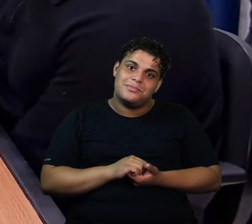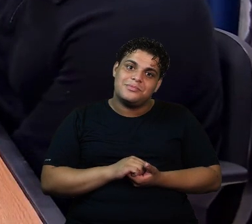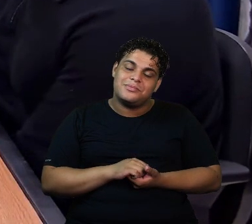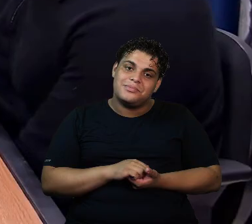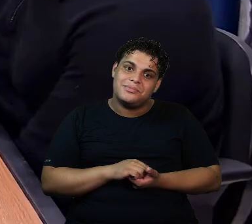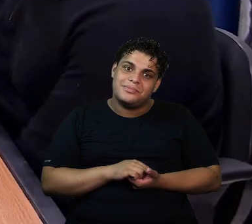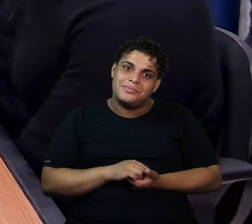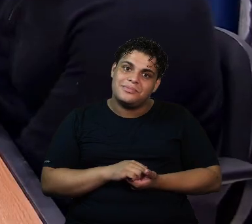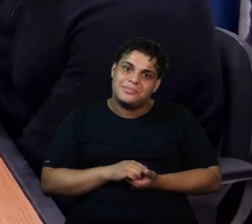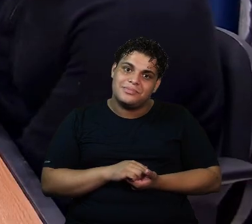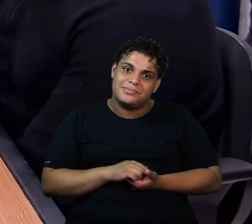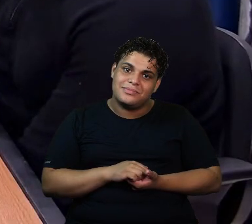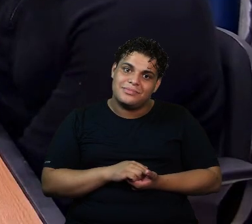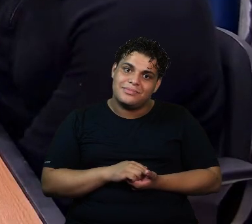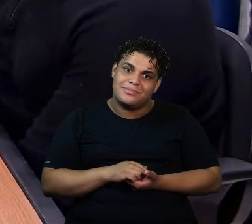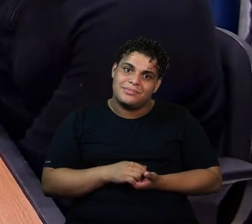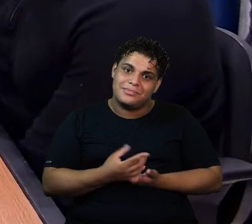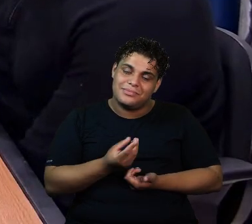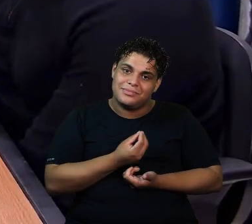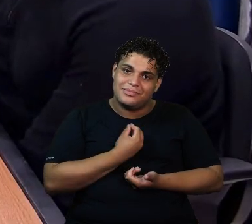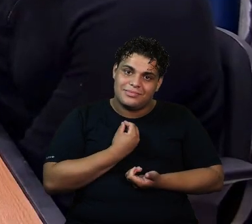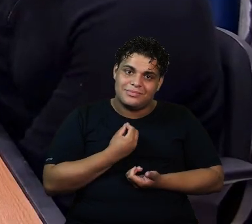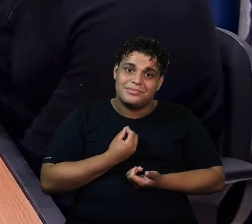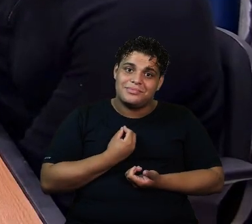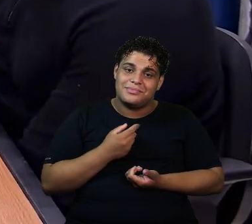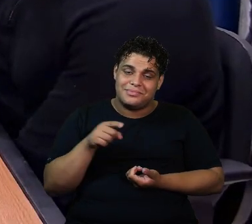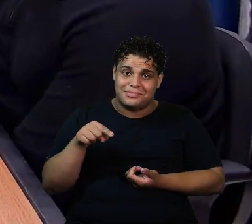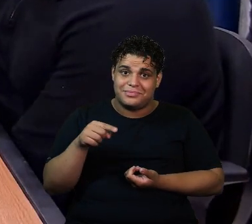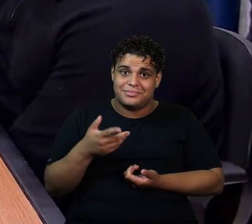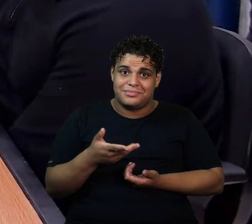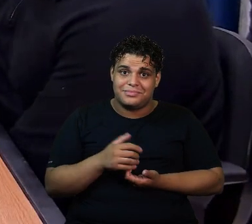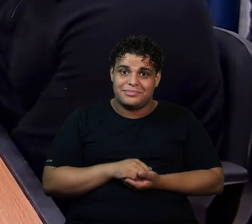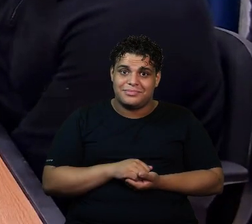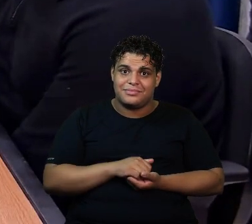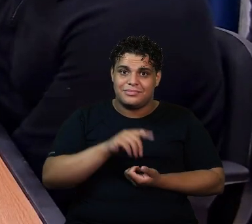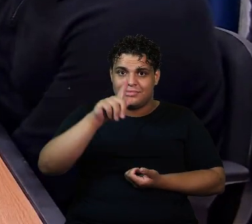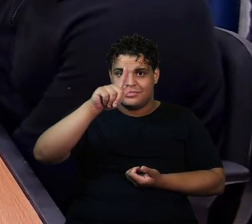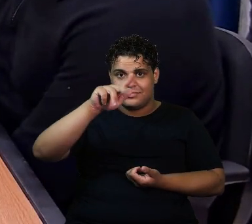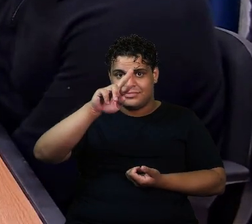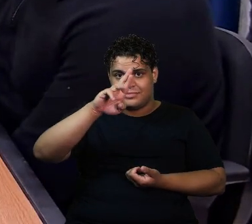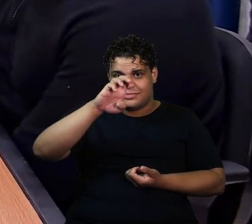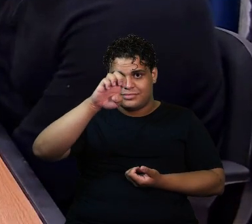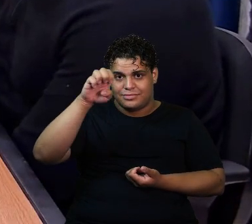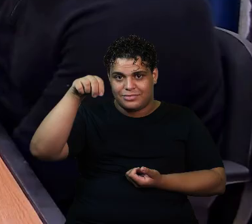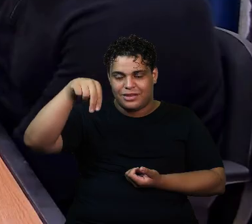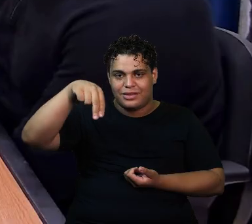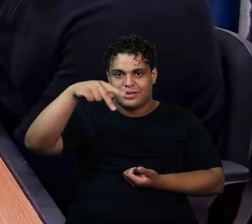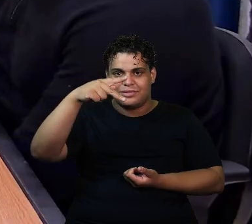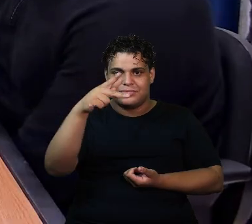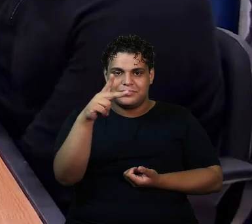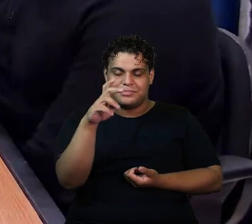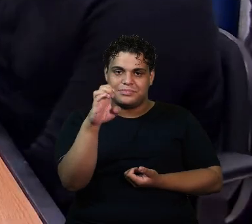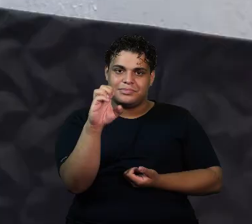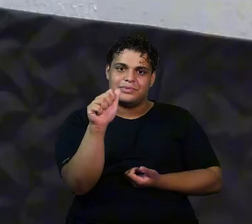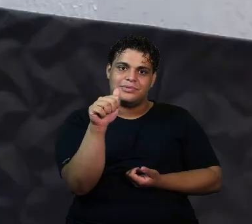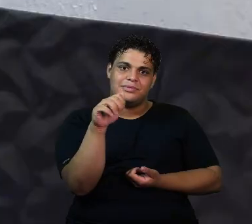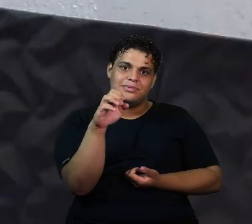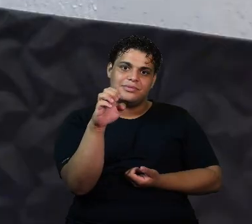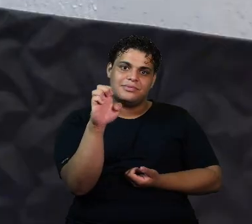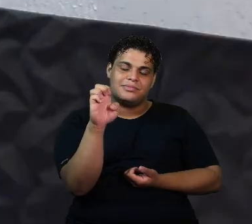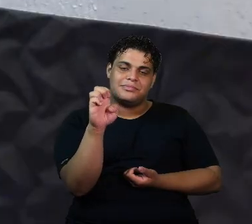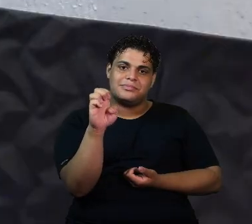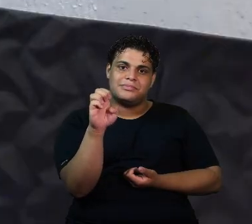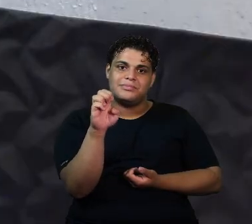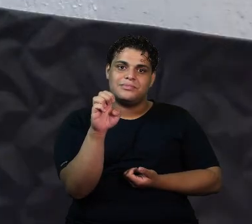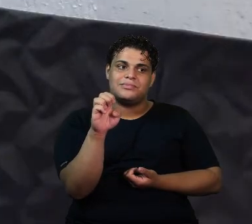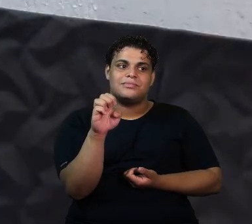por estar aqui, né, pelo Greenpeace, né, por estar participando aí junto com a gente, que a